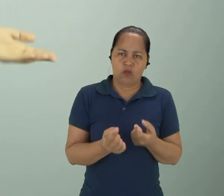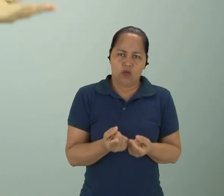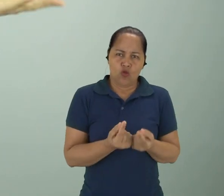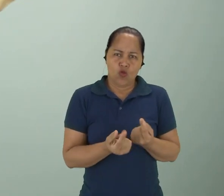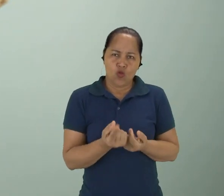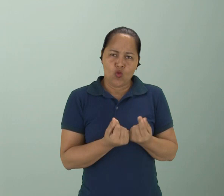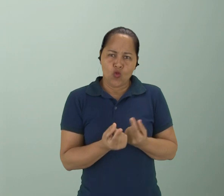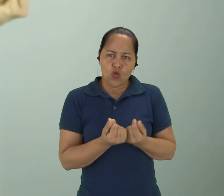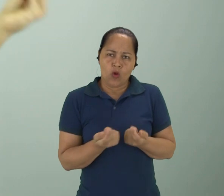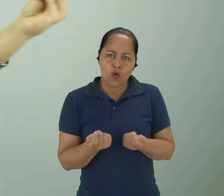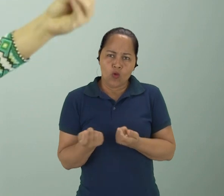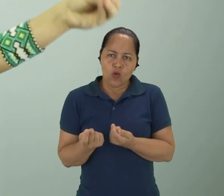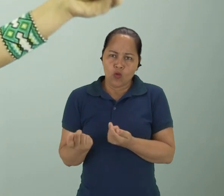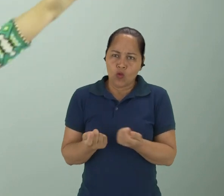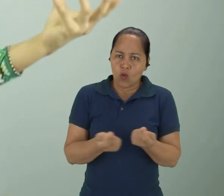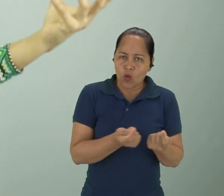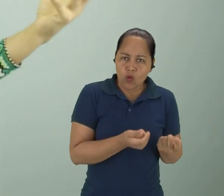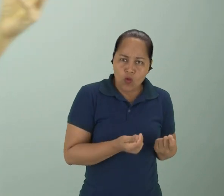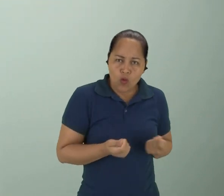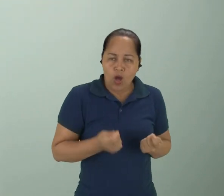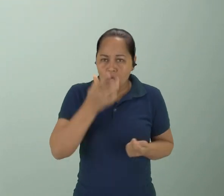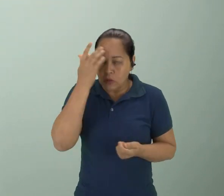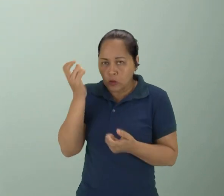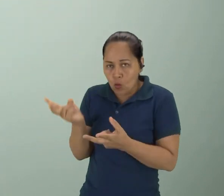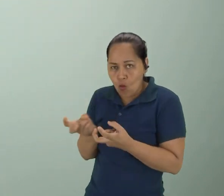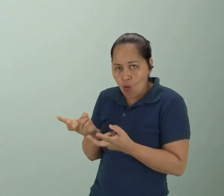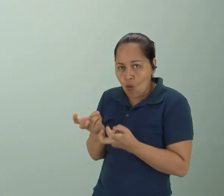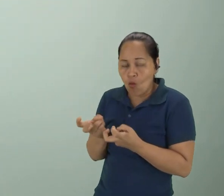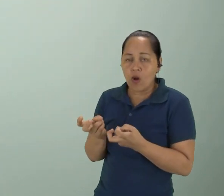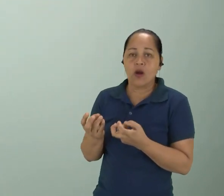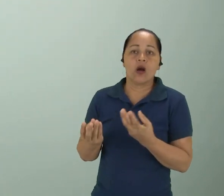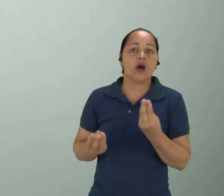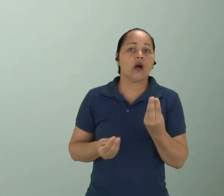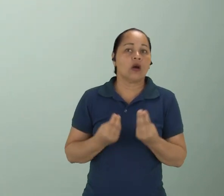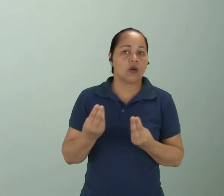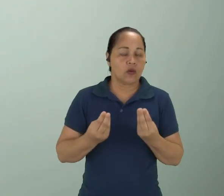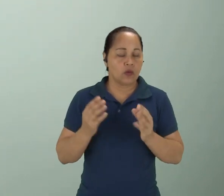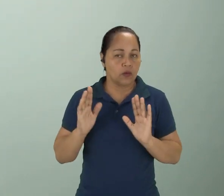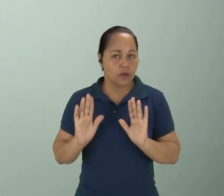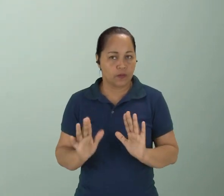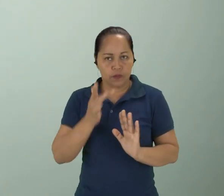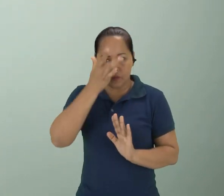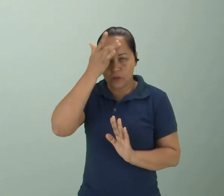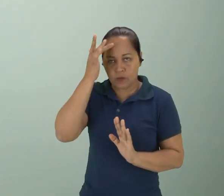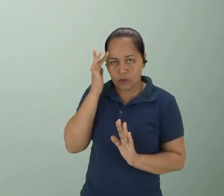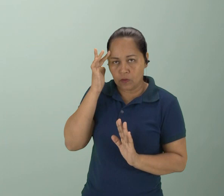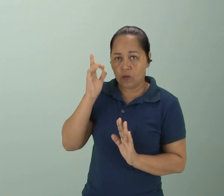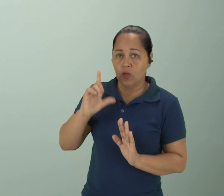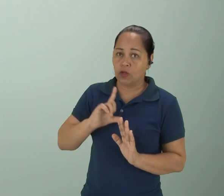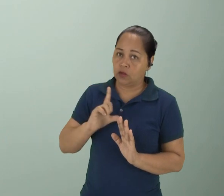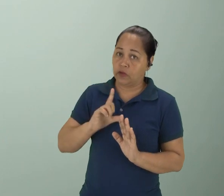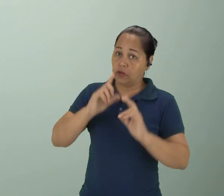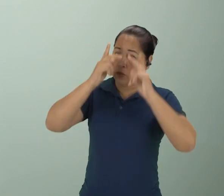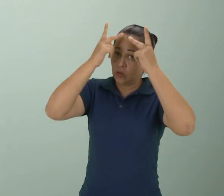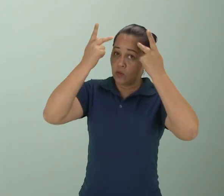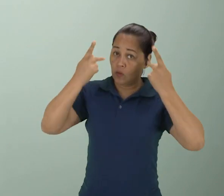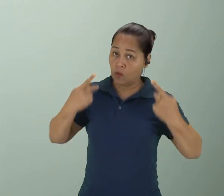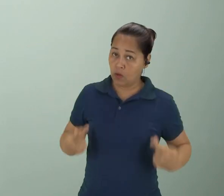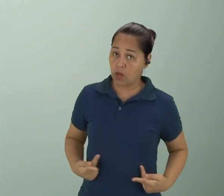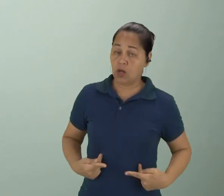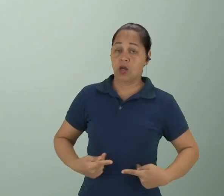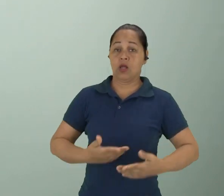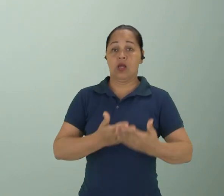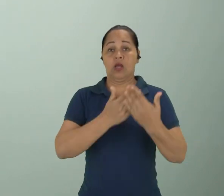aquele capitalismo na lógica da exploração a gente já tivesse uma tendência mais humanista digamos assim